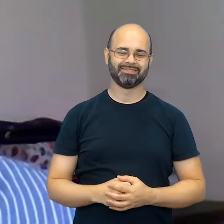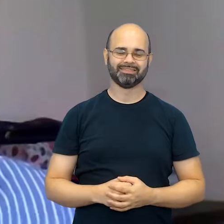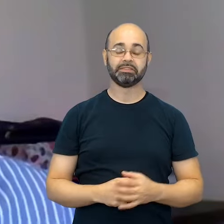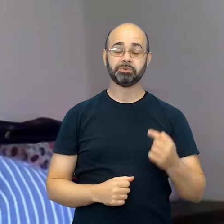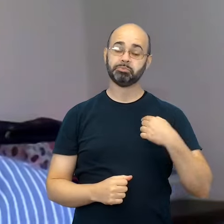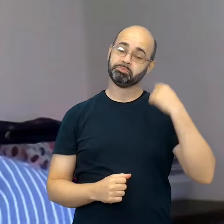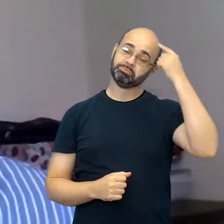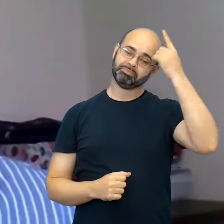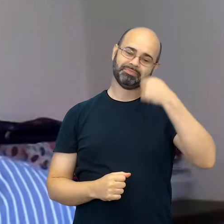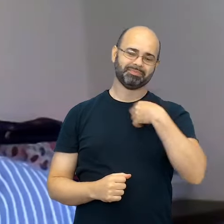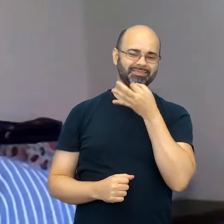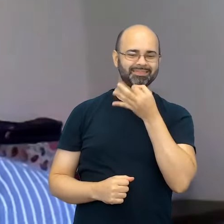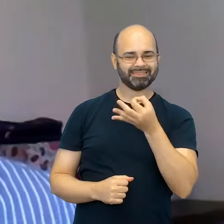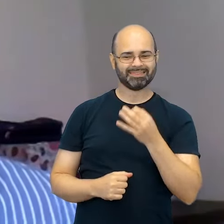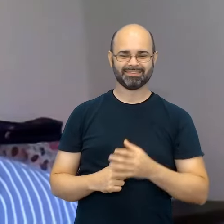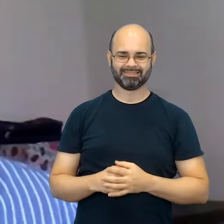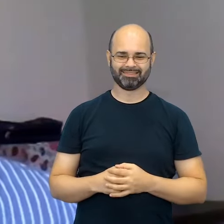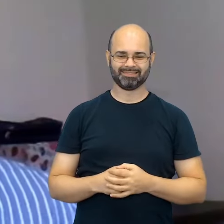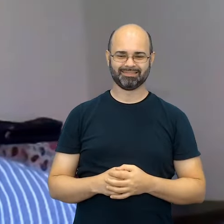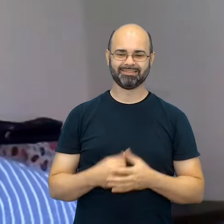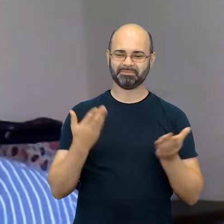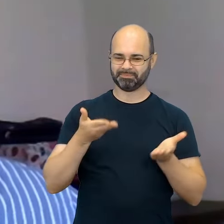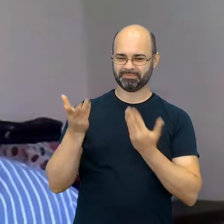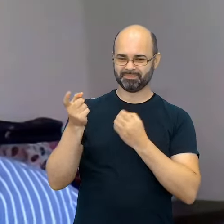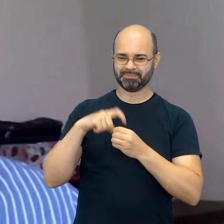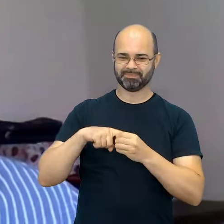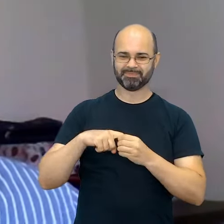dessa forma, Valdir. Passo a palavra de volta.